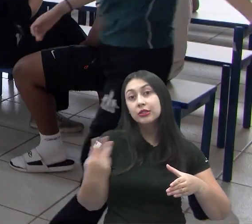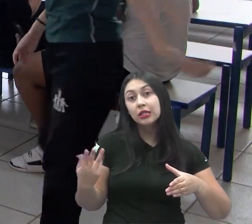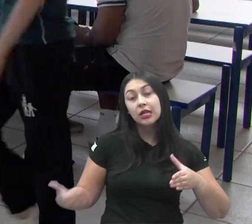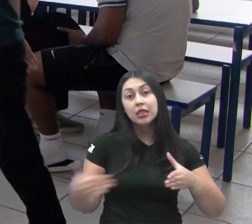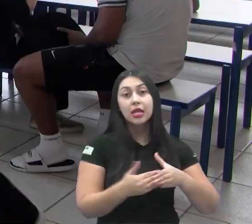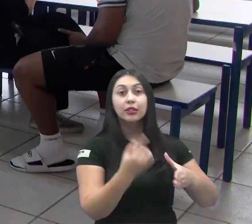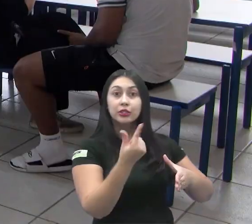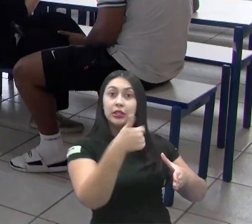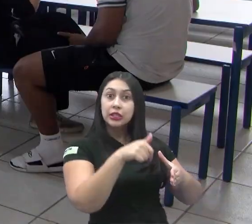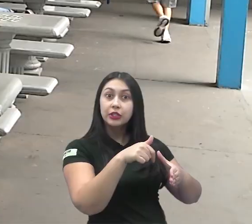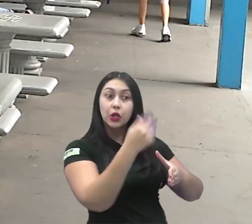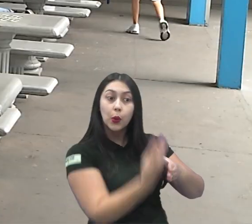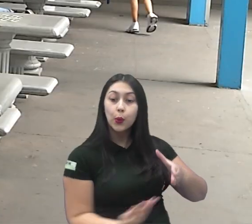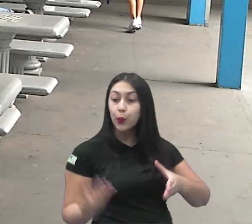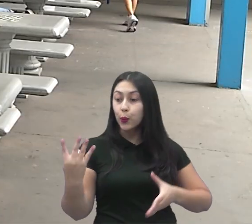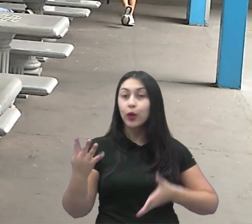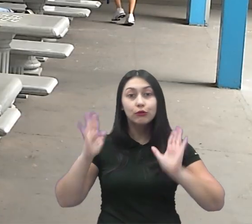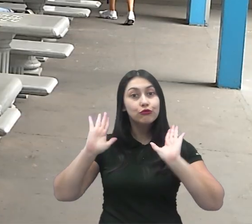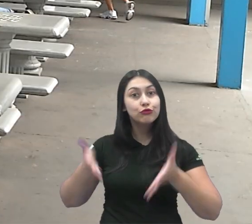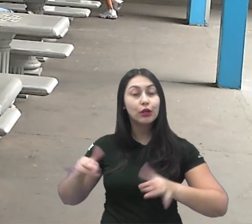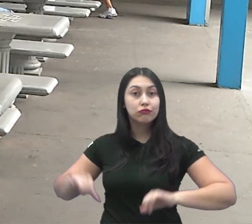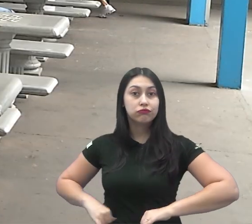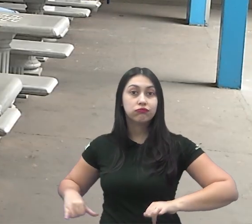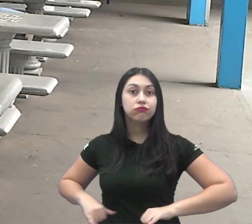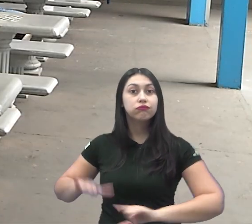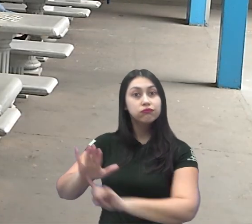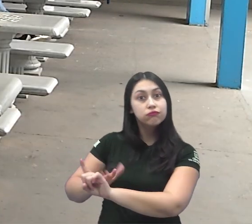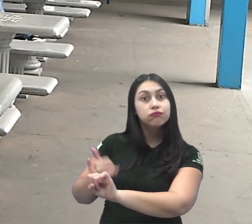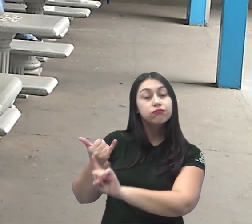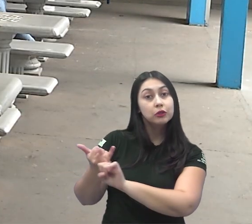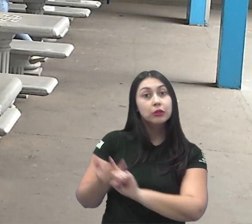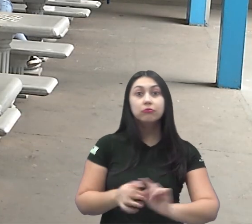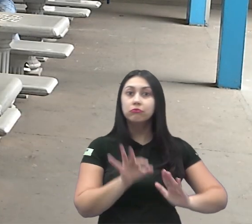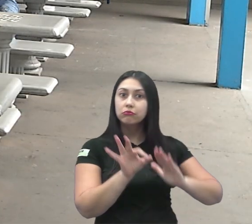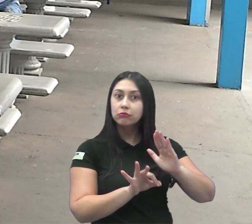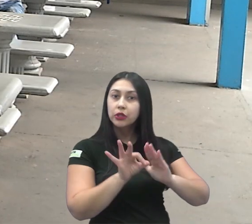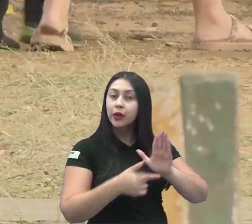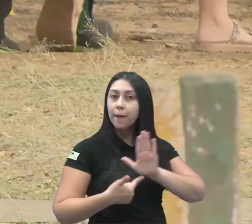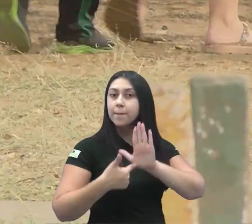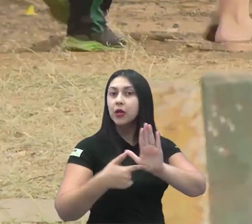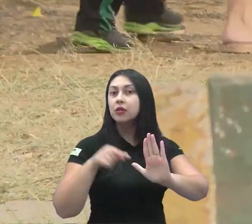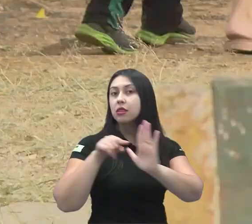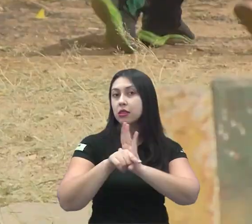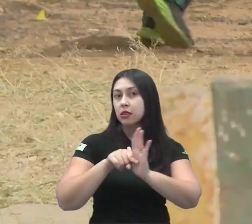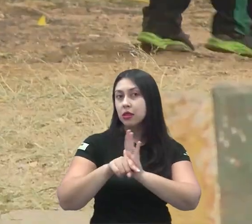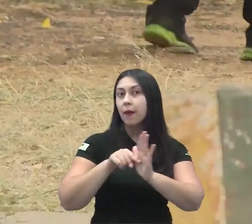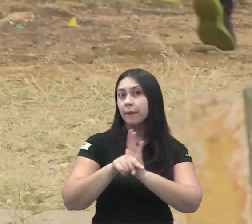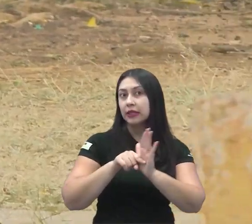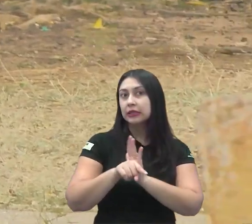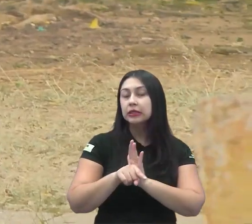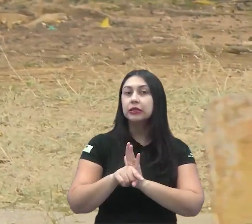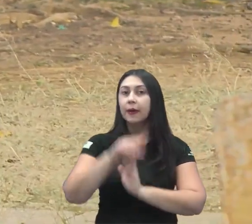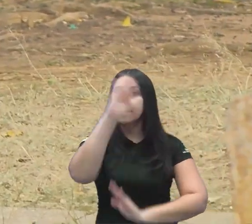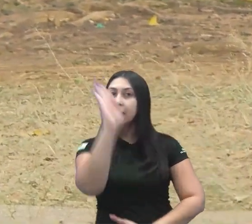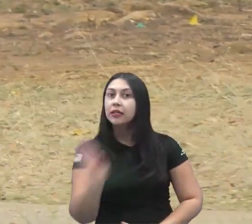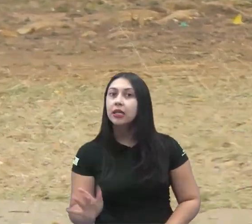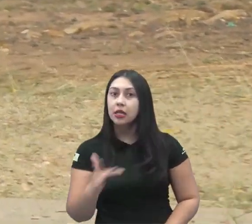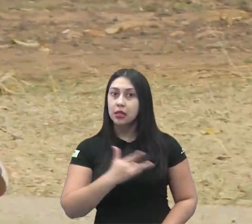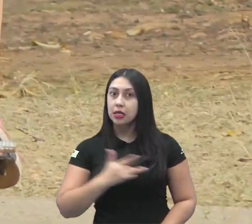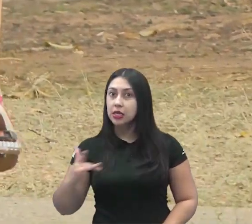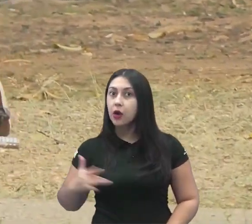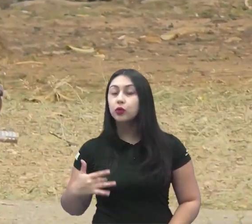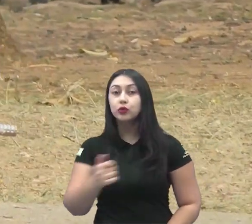13 a 17 anos já sofreram bullying na escola. É o que diz o IBGE na Pesquisa Nacional de Saúde do